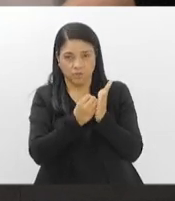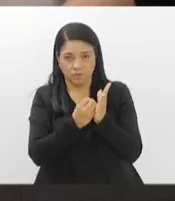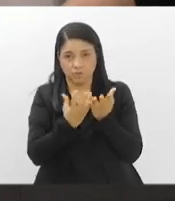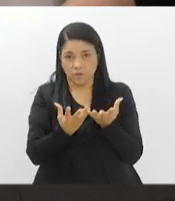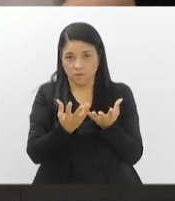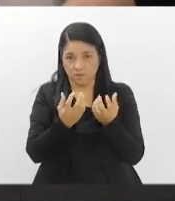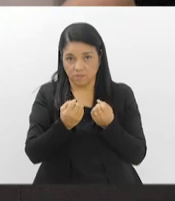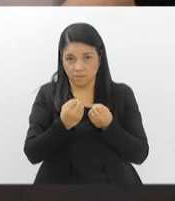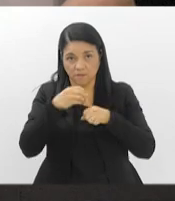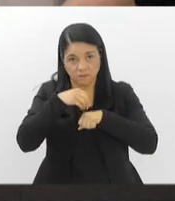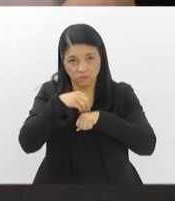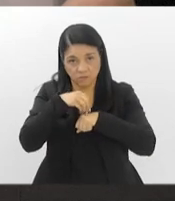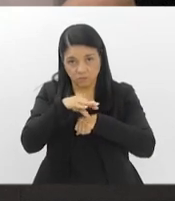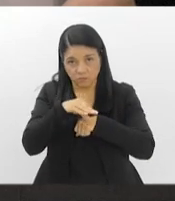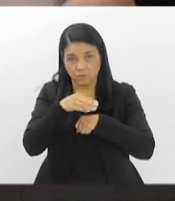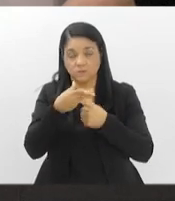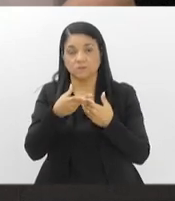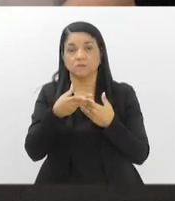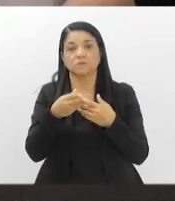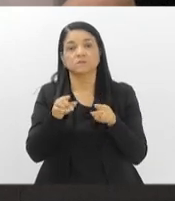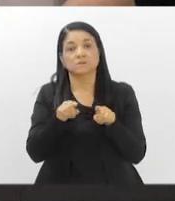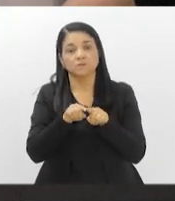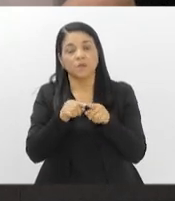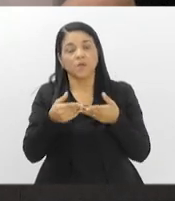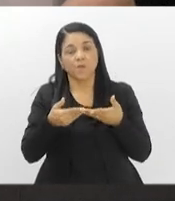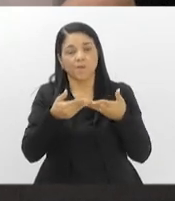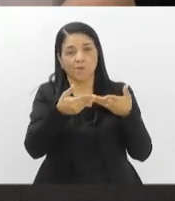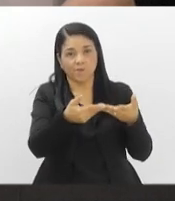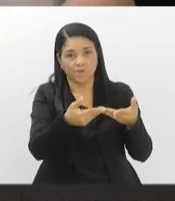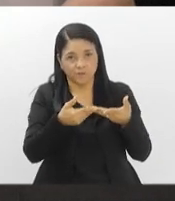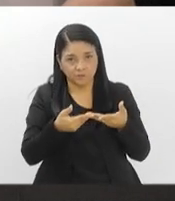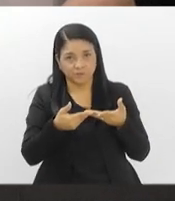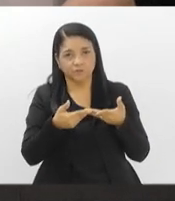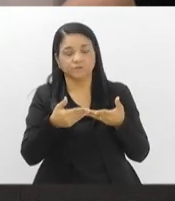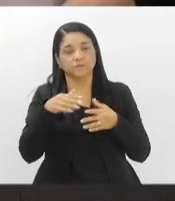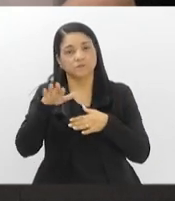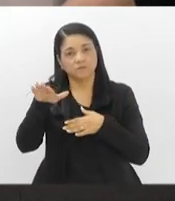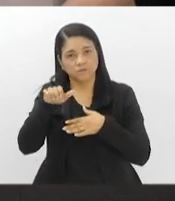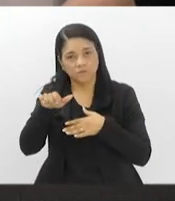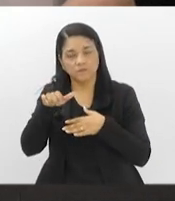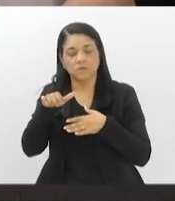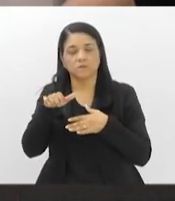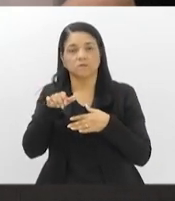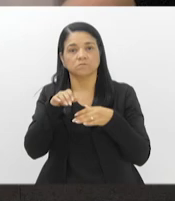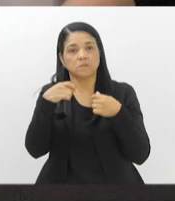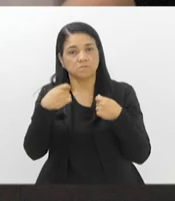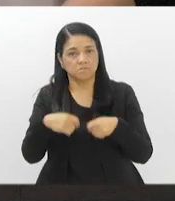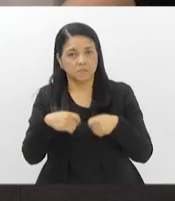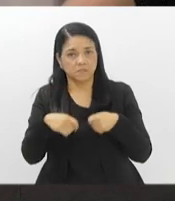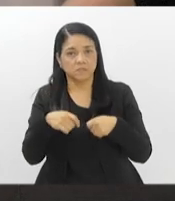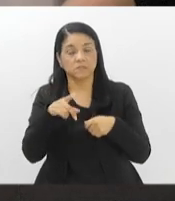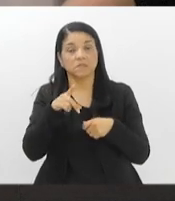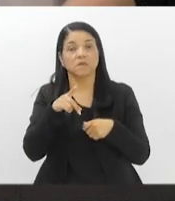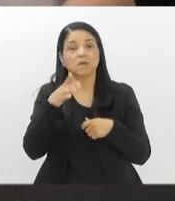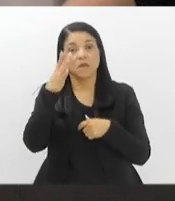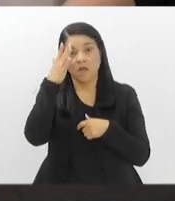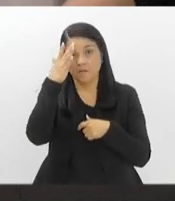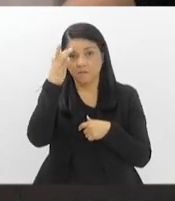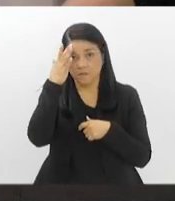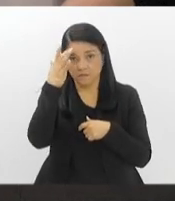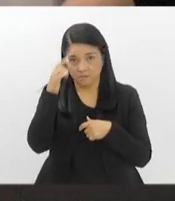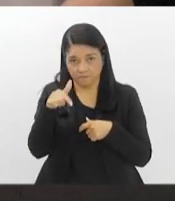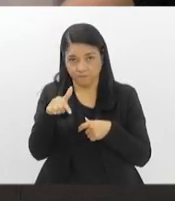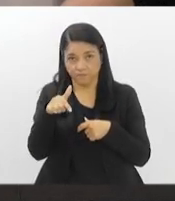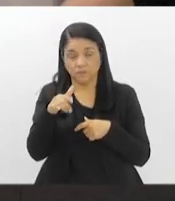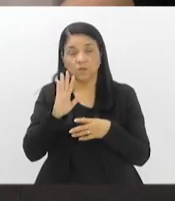as indicações para que a gente possa fazer o convite e a convocação necessária já no dia de amanhã como